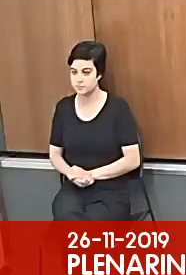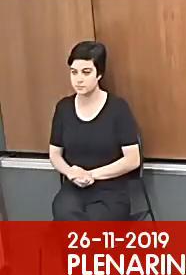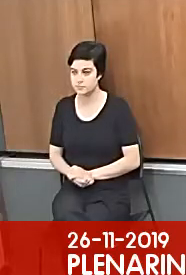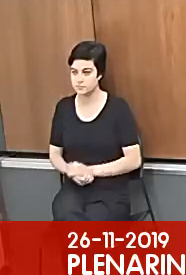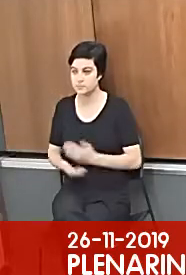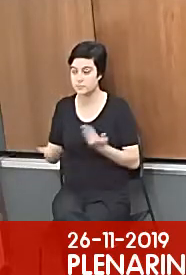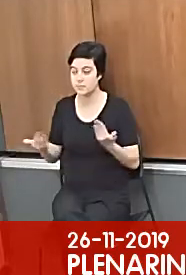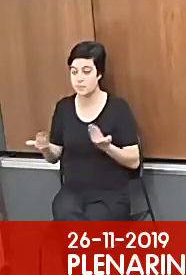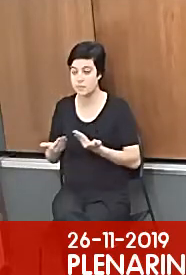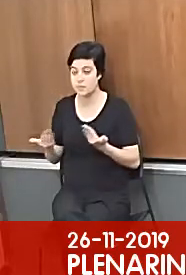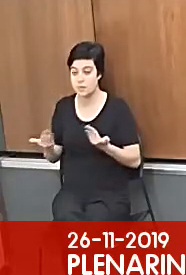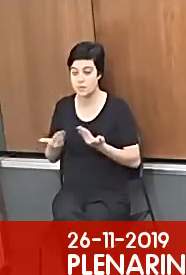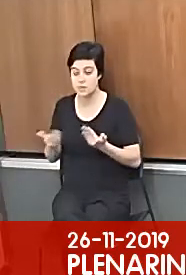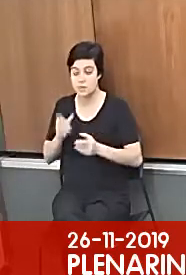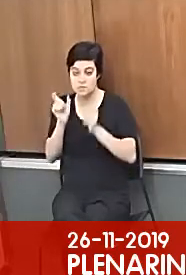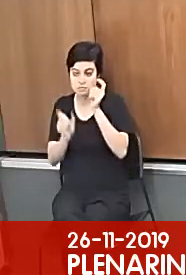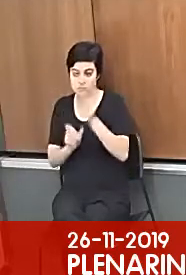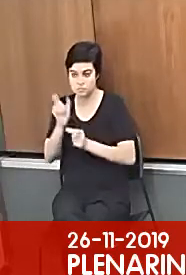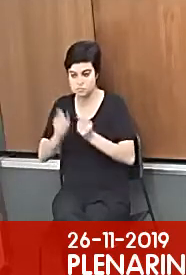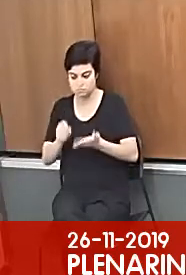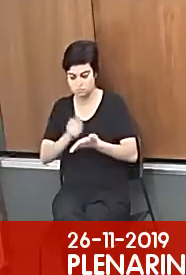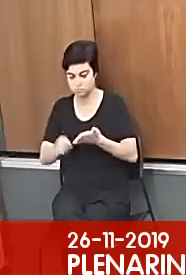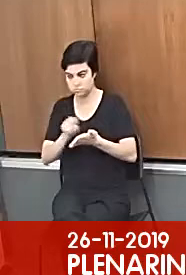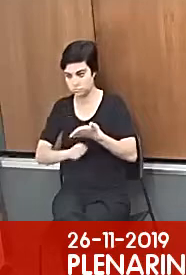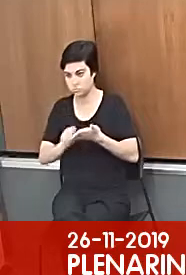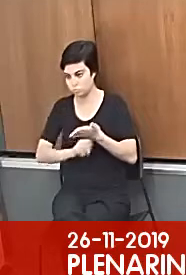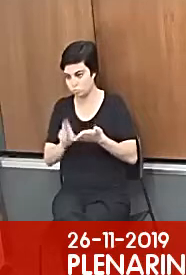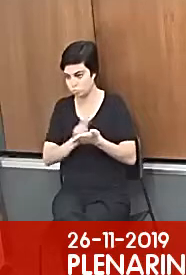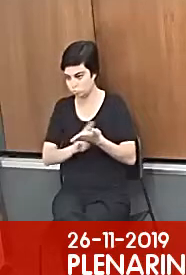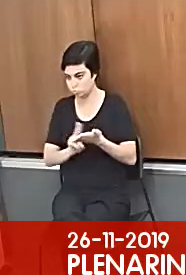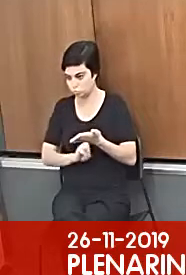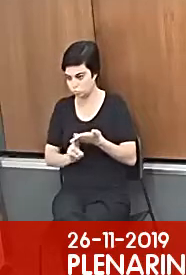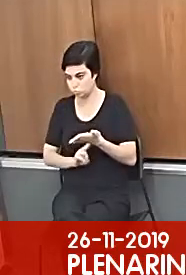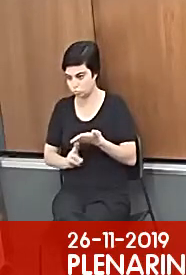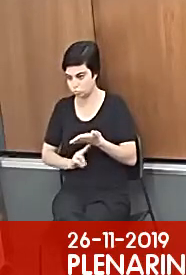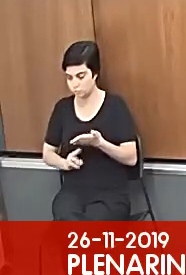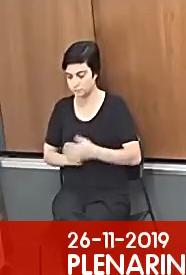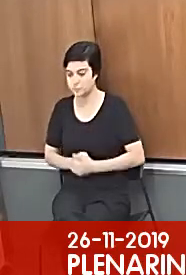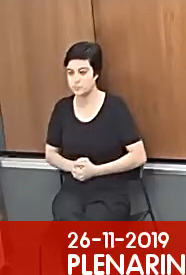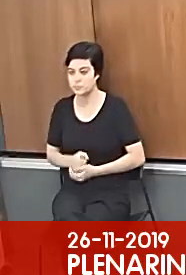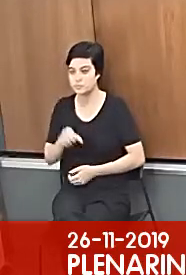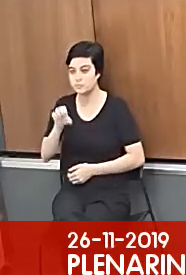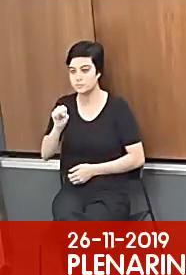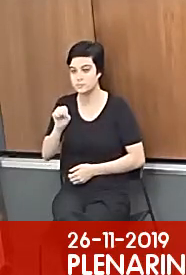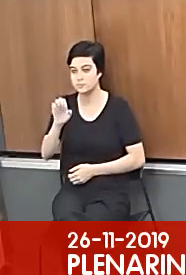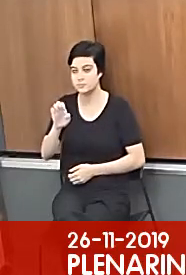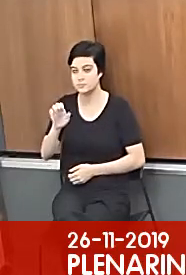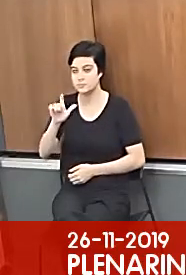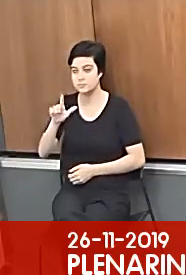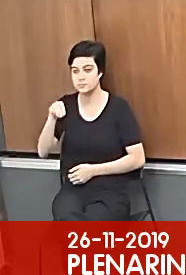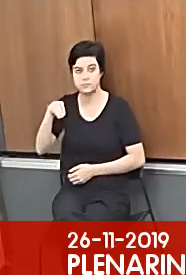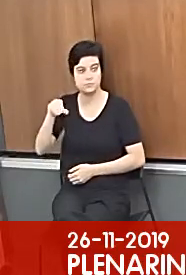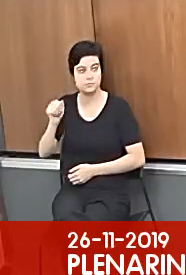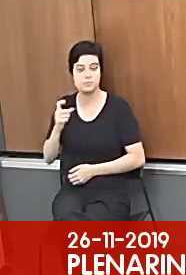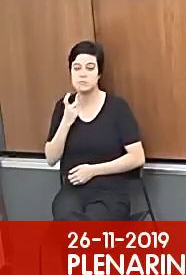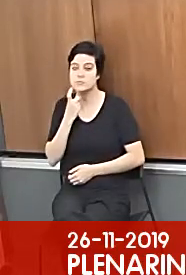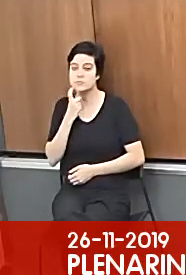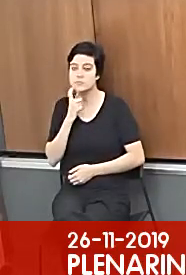vamos dar a palavra agora às pessoas que se inscreveram. Selma Luísa